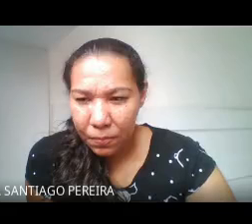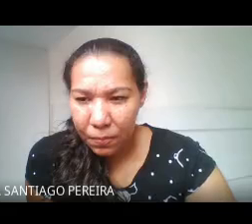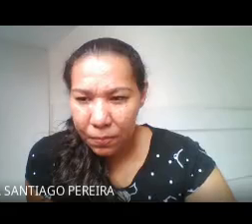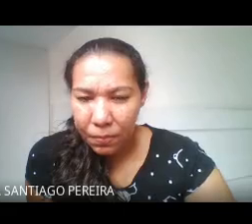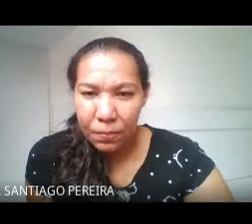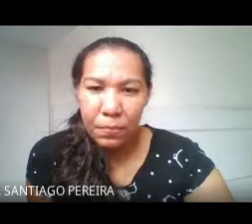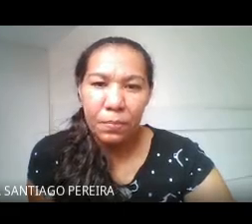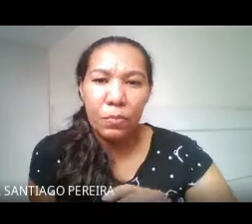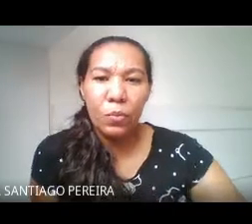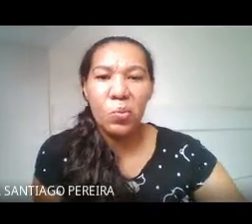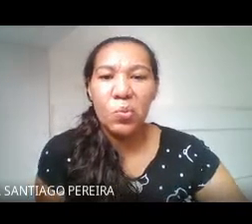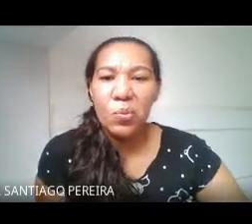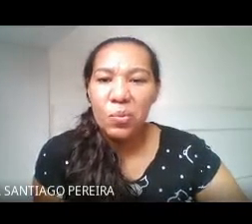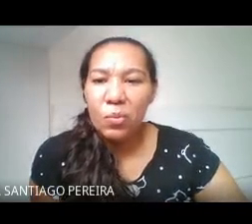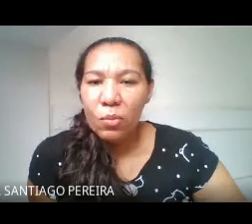price.